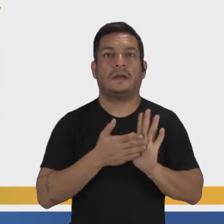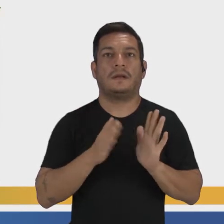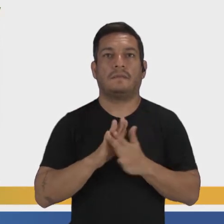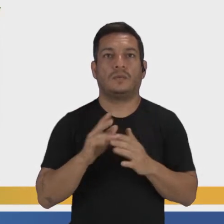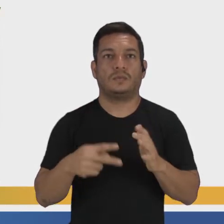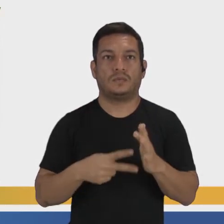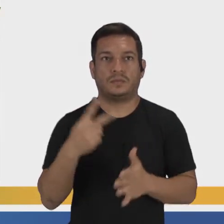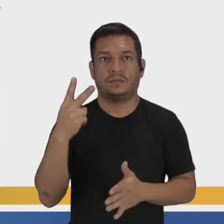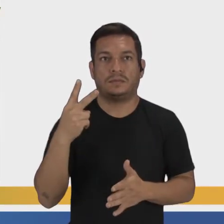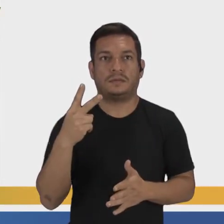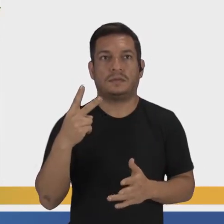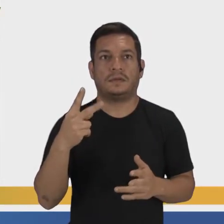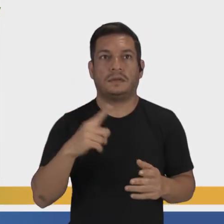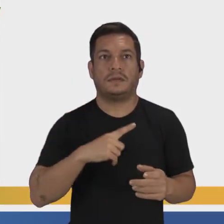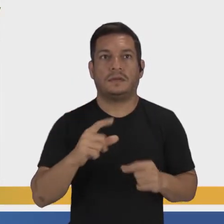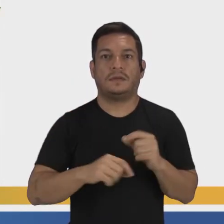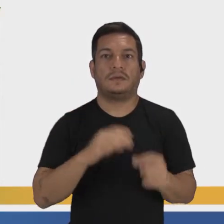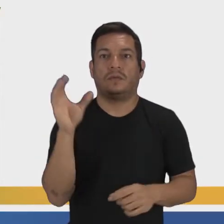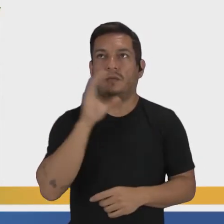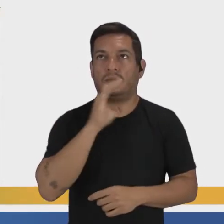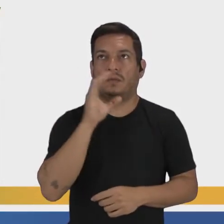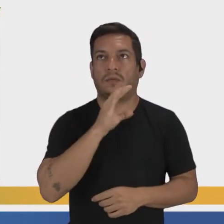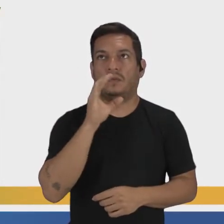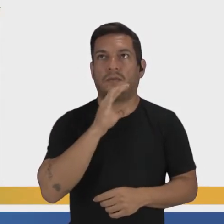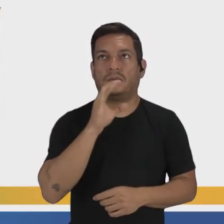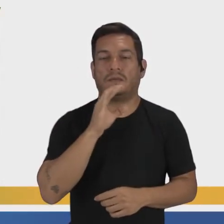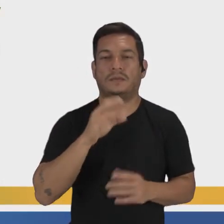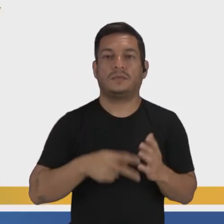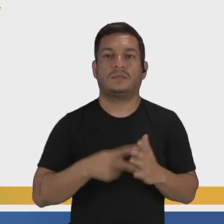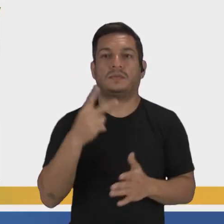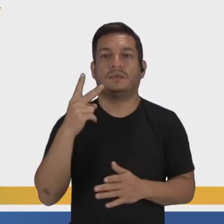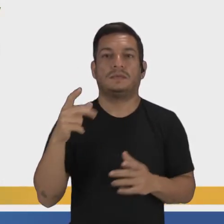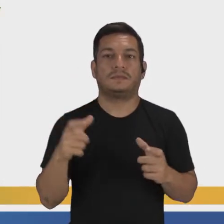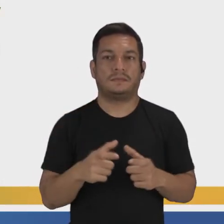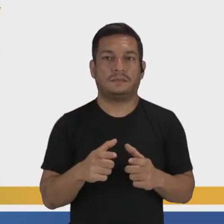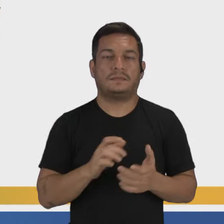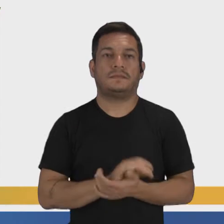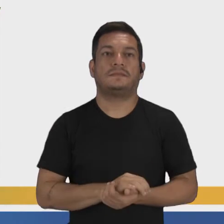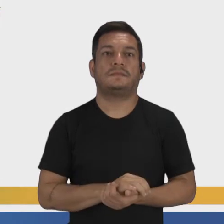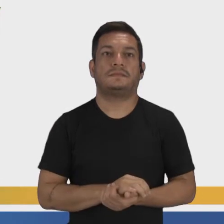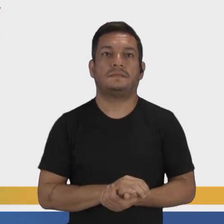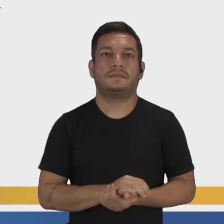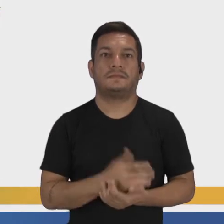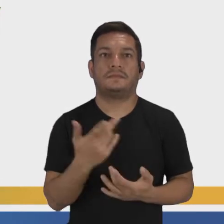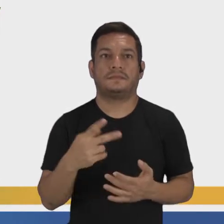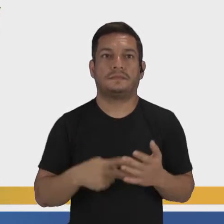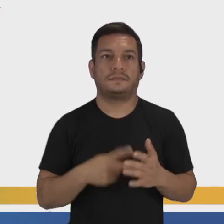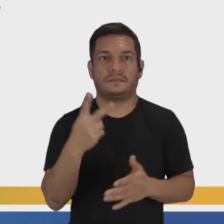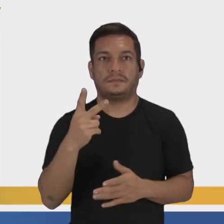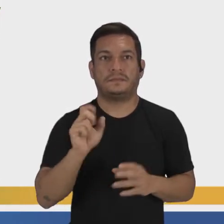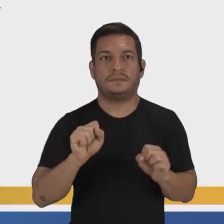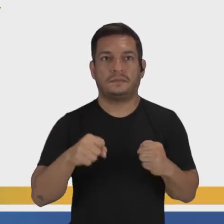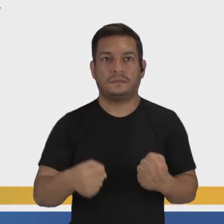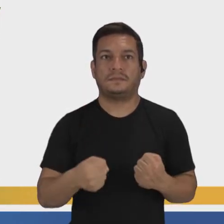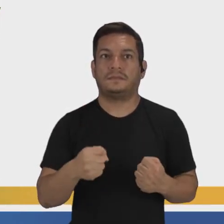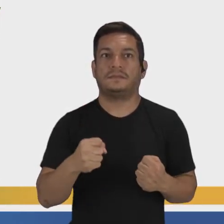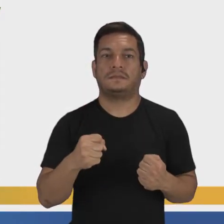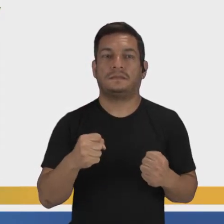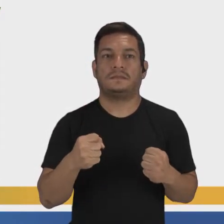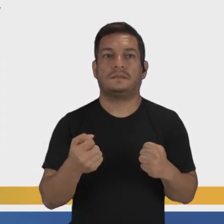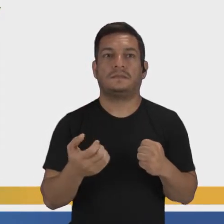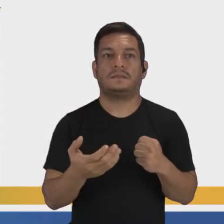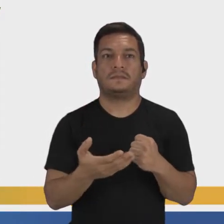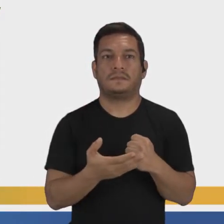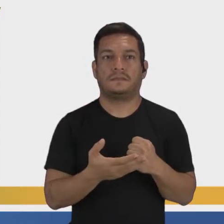duas vezes, produz uma aceleração duas vezes menor. Então, duas vezes a força sobre a